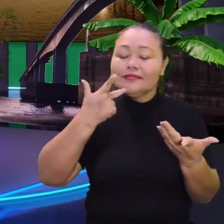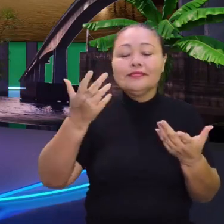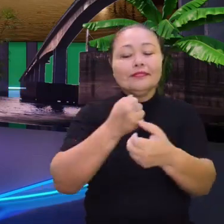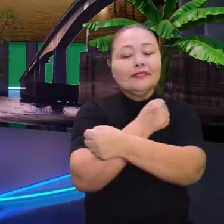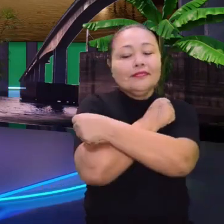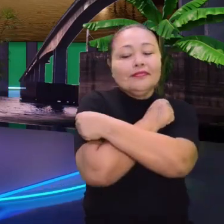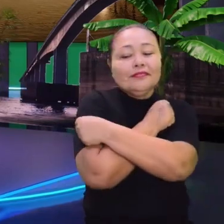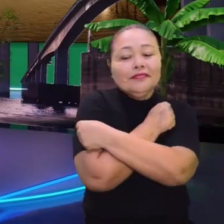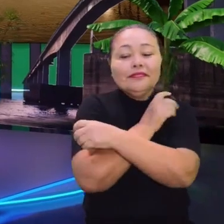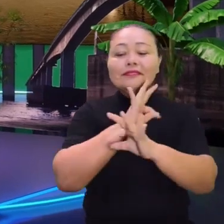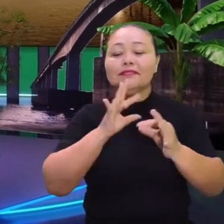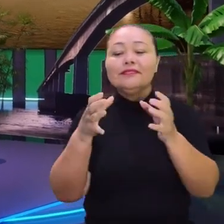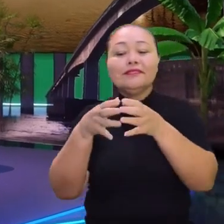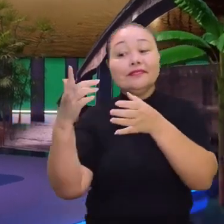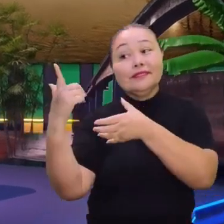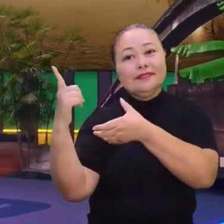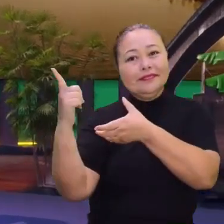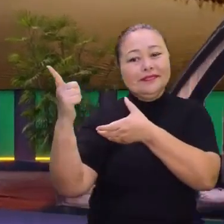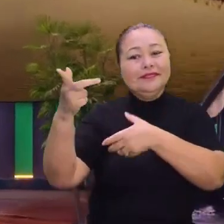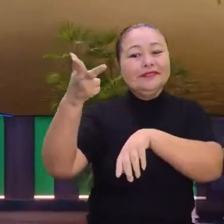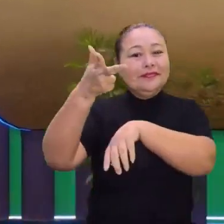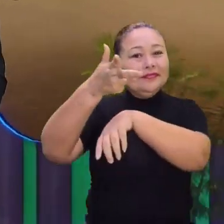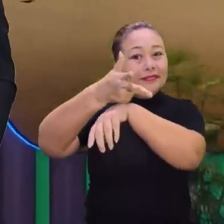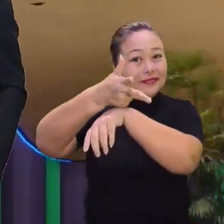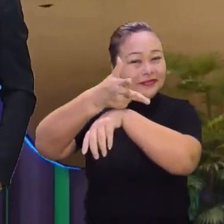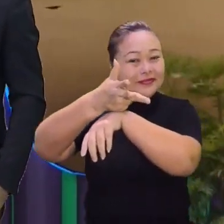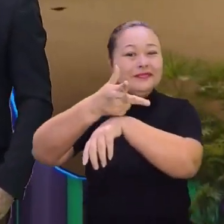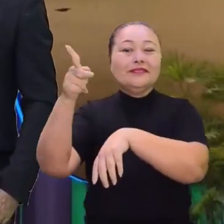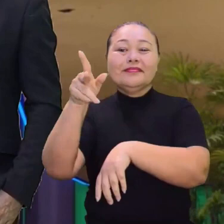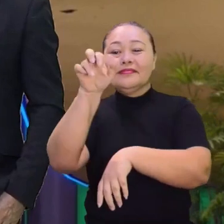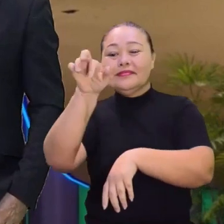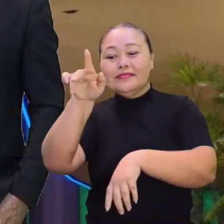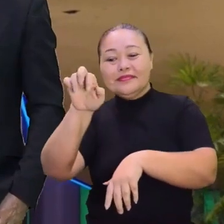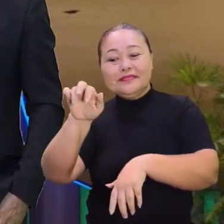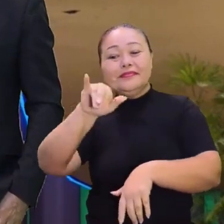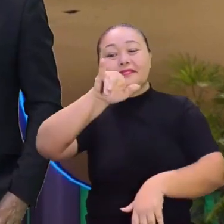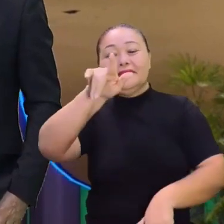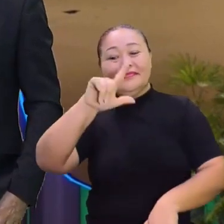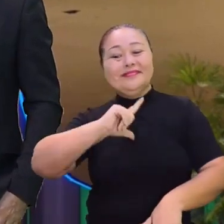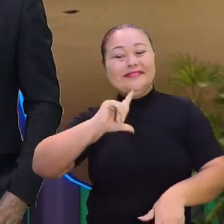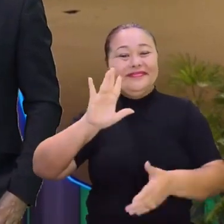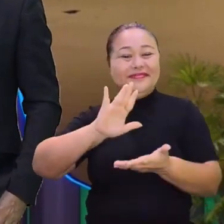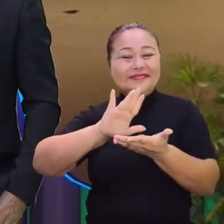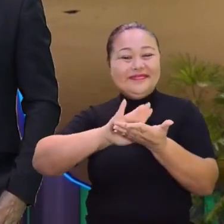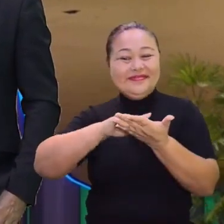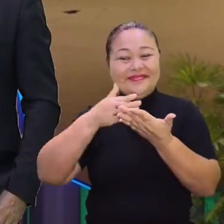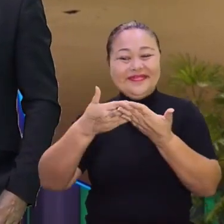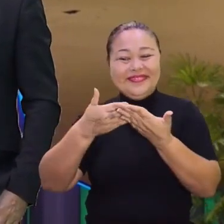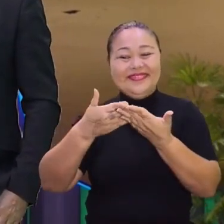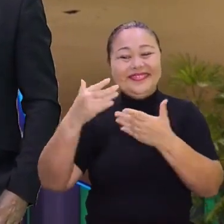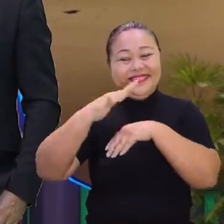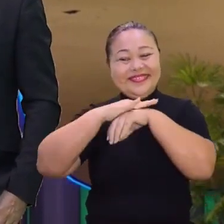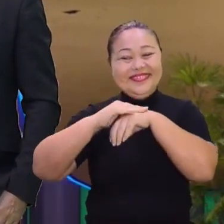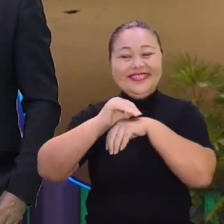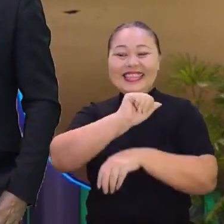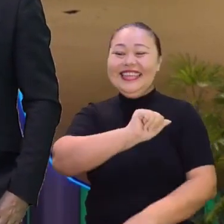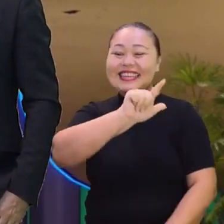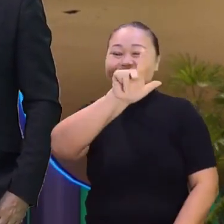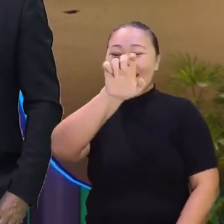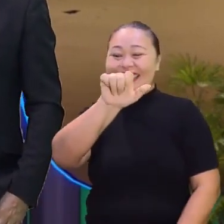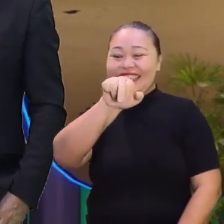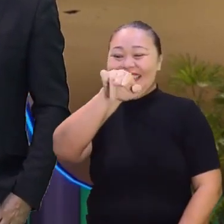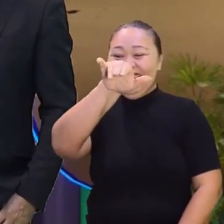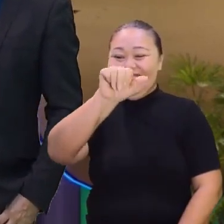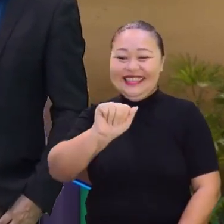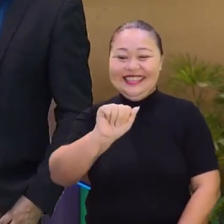grande abraço de toda a equipe de Geografia aqui do estúdio, professor Jorge, professor Rogério e a nossa querida Aldelinda,